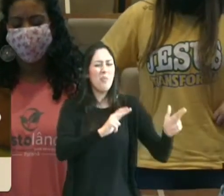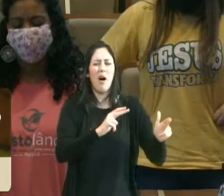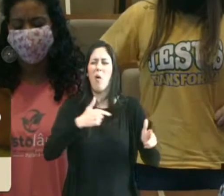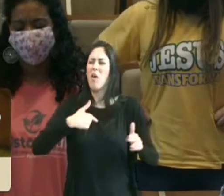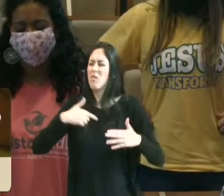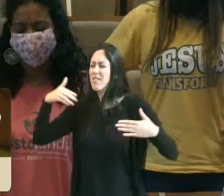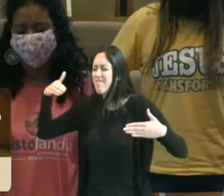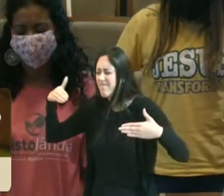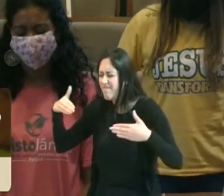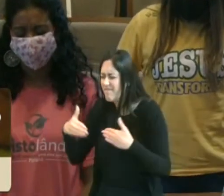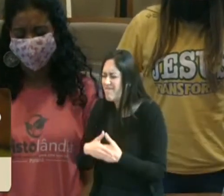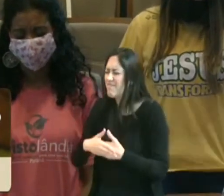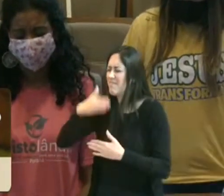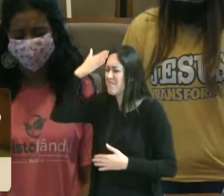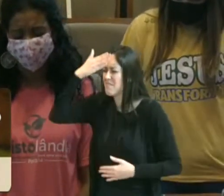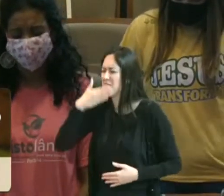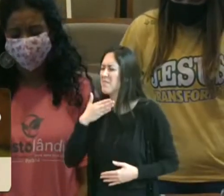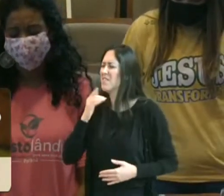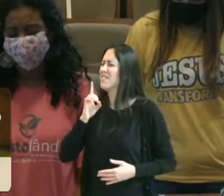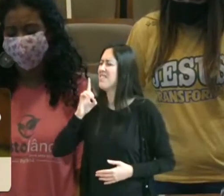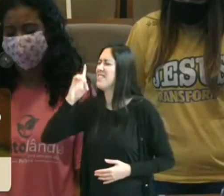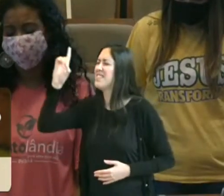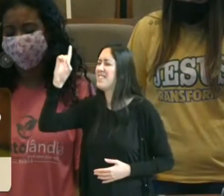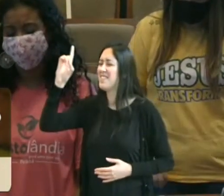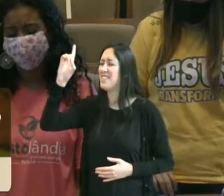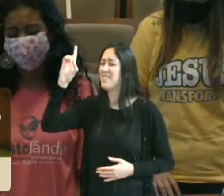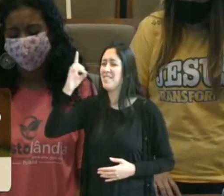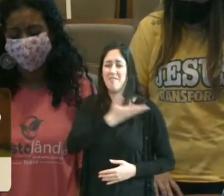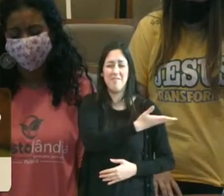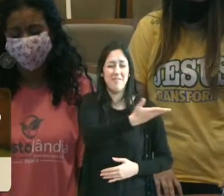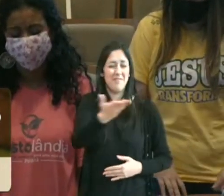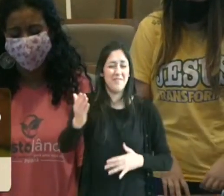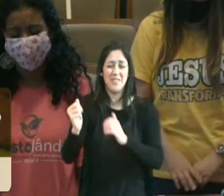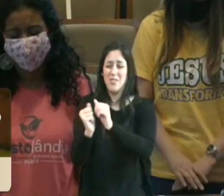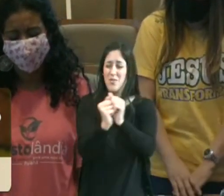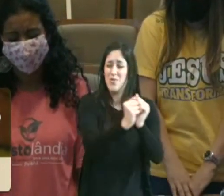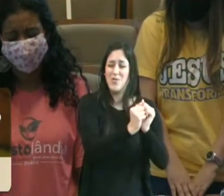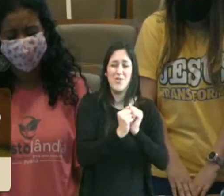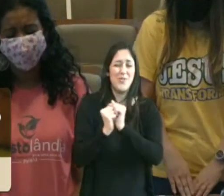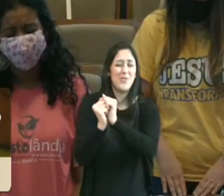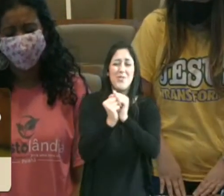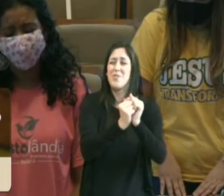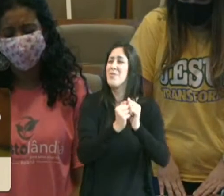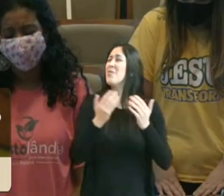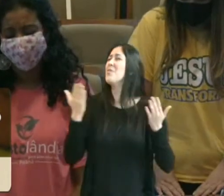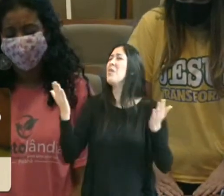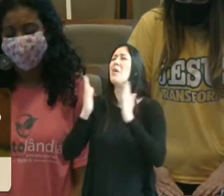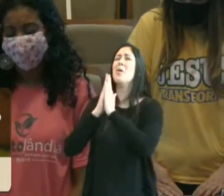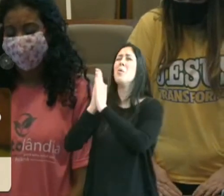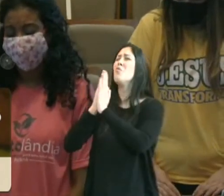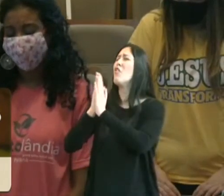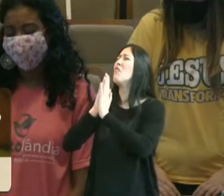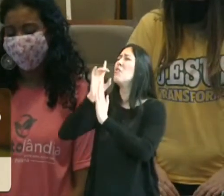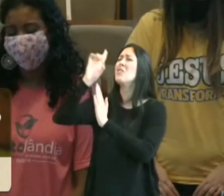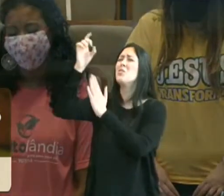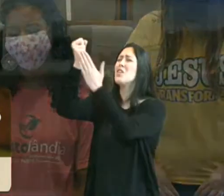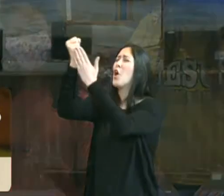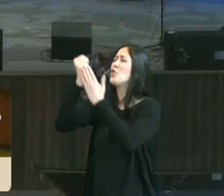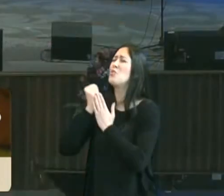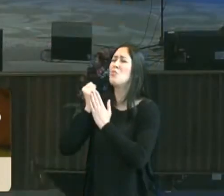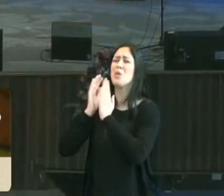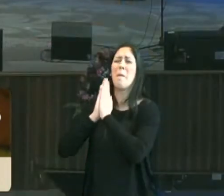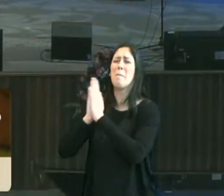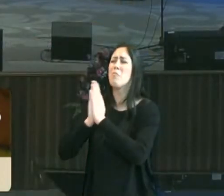pés. E hoje, junto com os meus irmãos, estamos dizendo: nos ajuda. Não